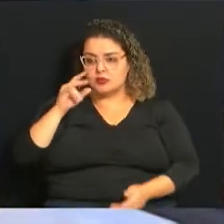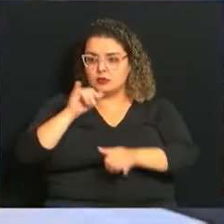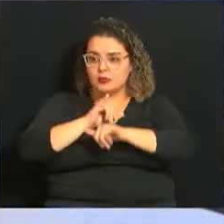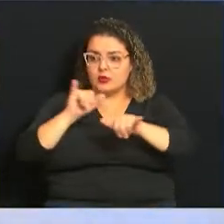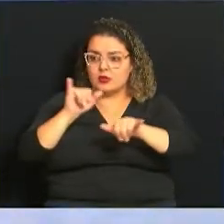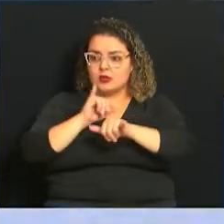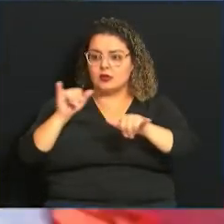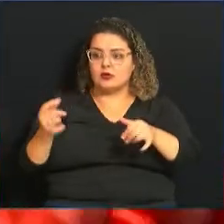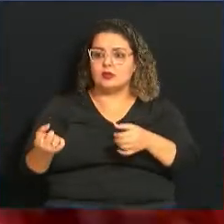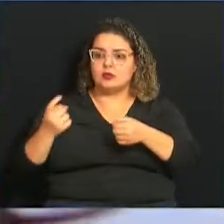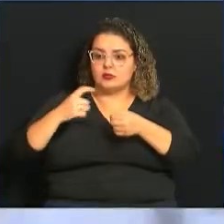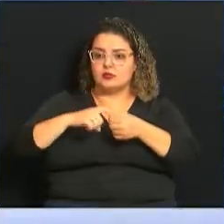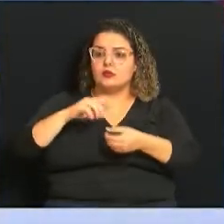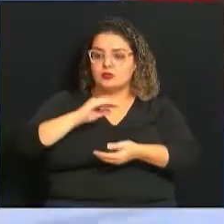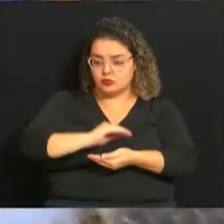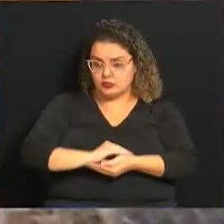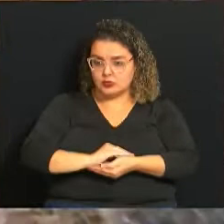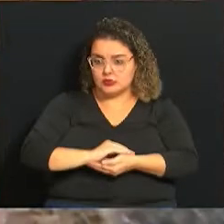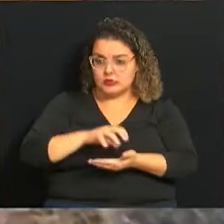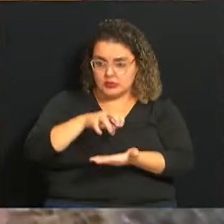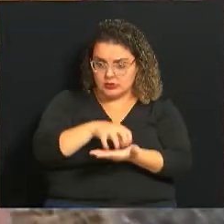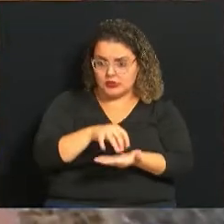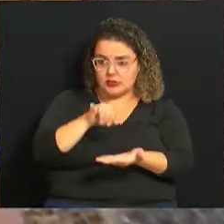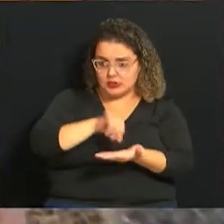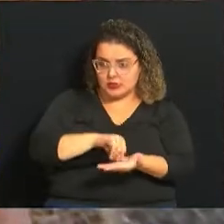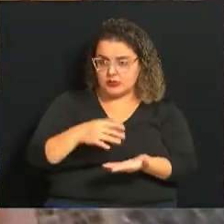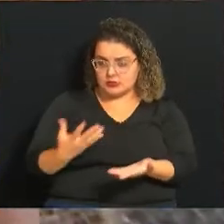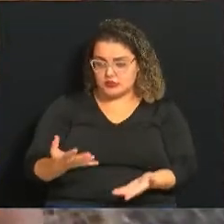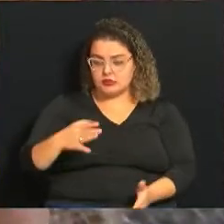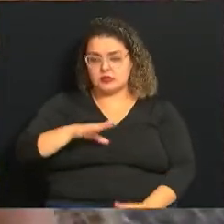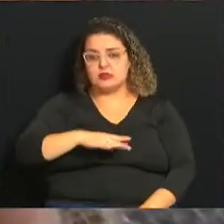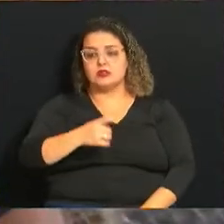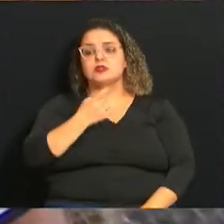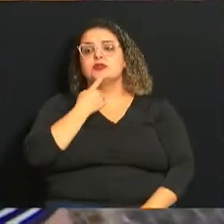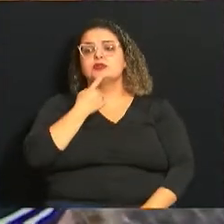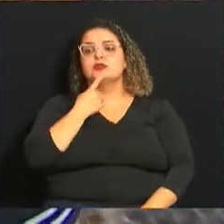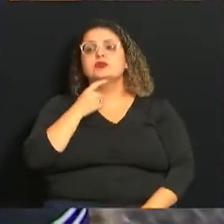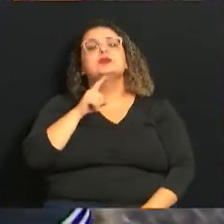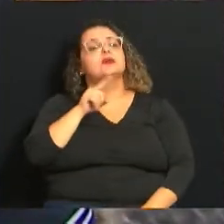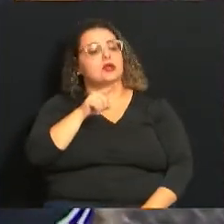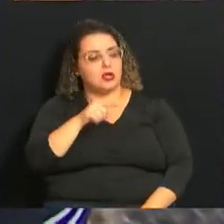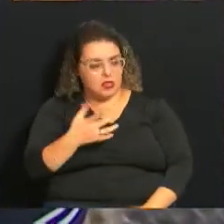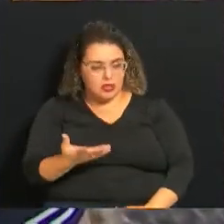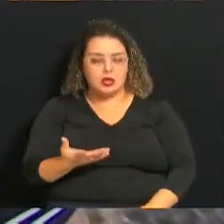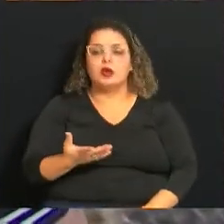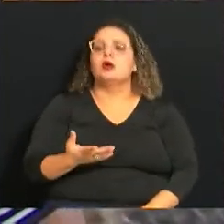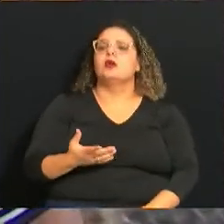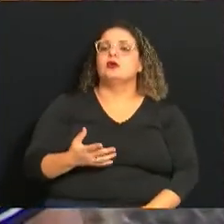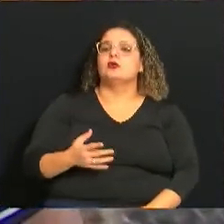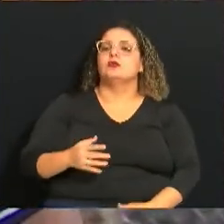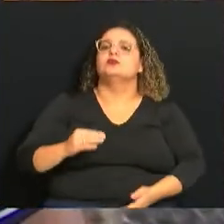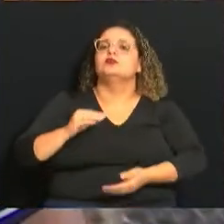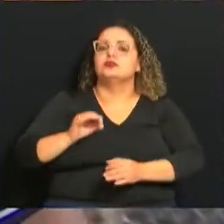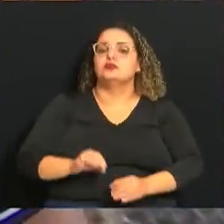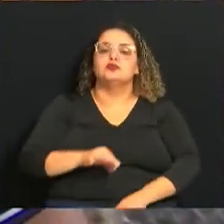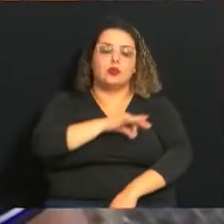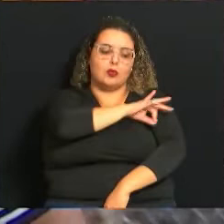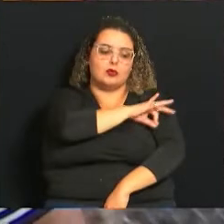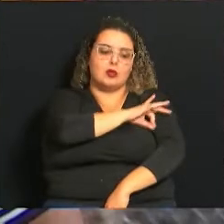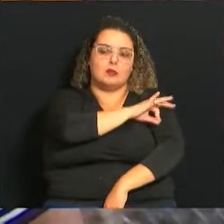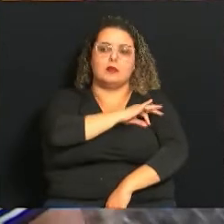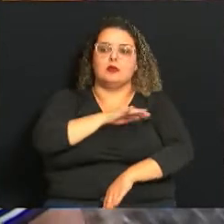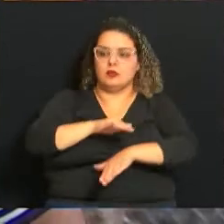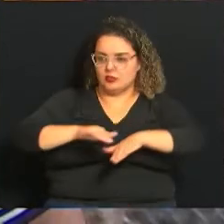retomada do Poupa Tempo na região central da cidade de Campinas, com instalação no prédio do Paço Municipal. O senhor